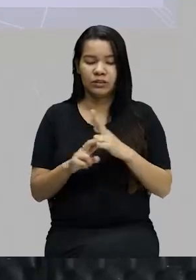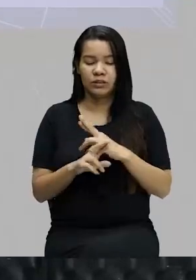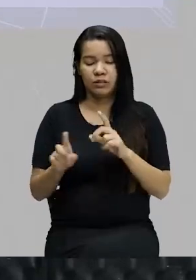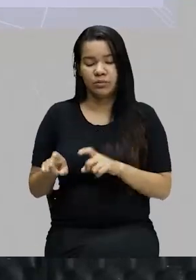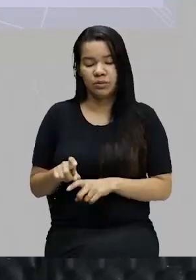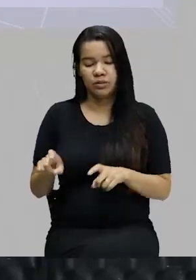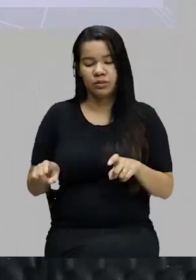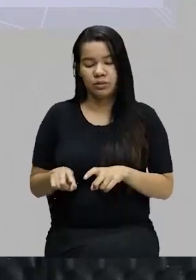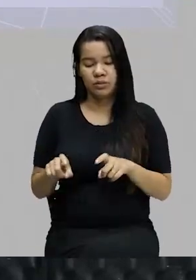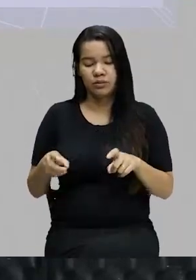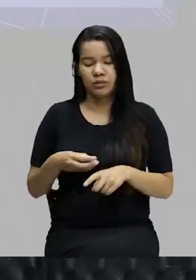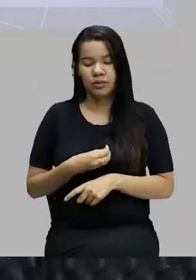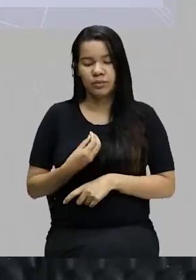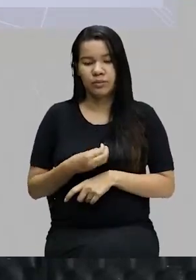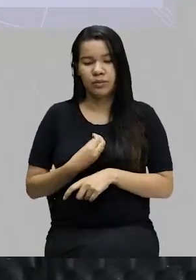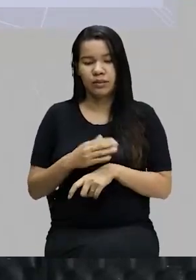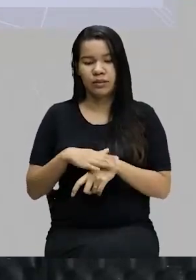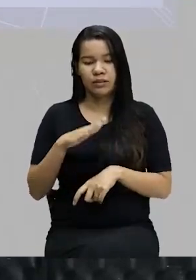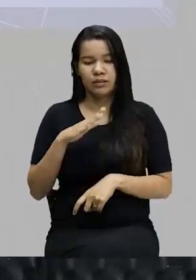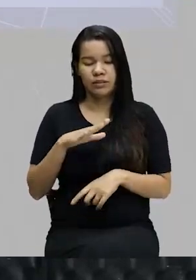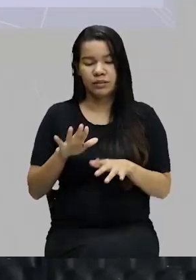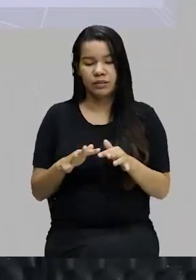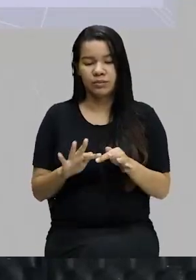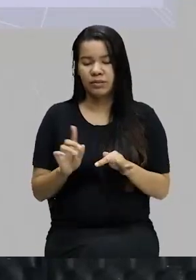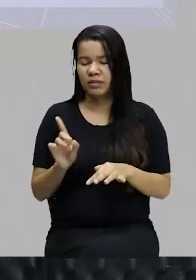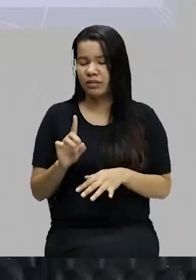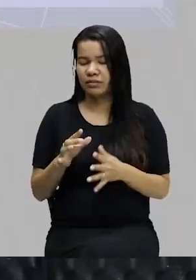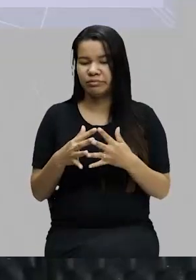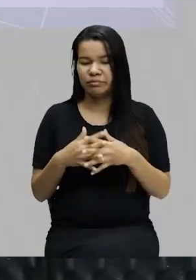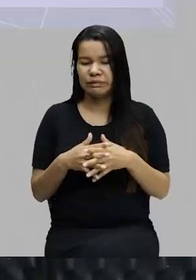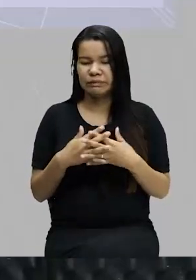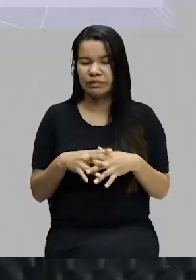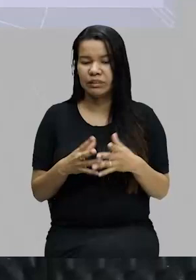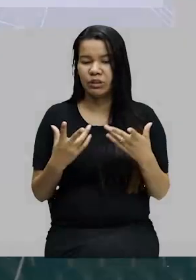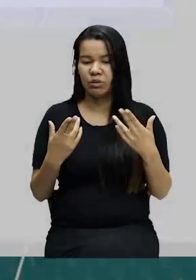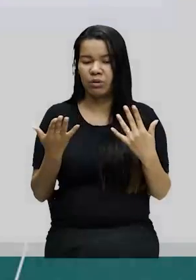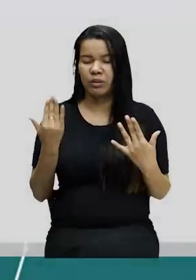mais simples, nada muito complexo como era no barroco.